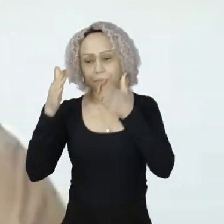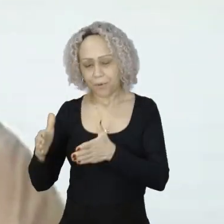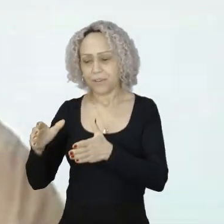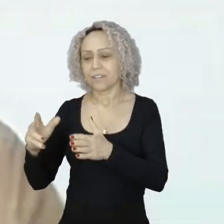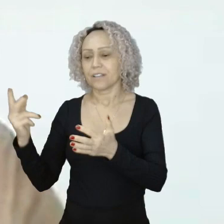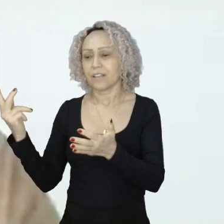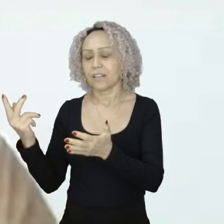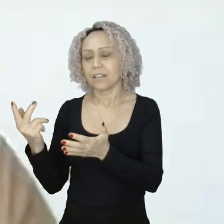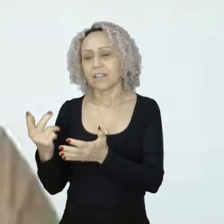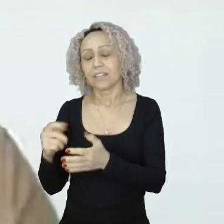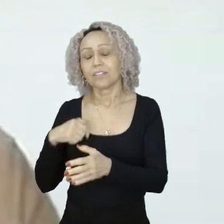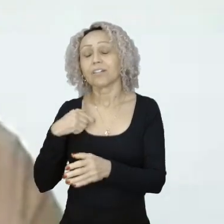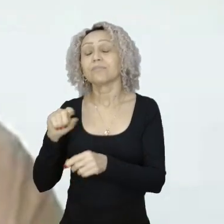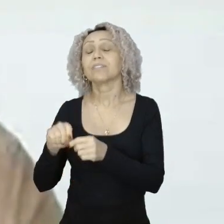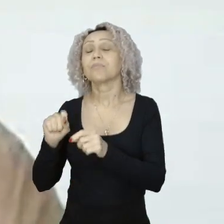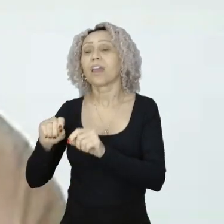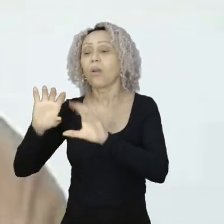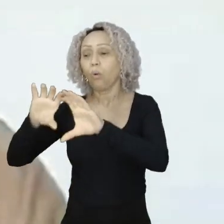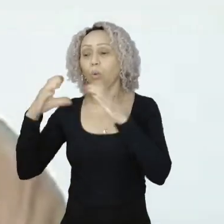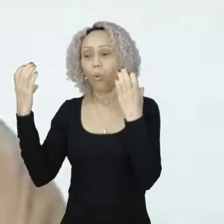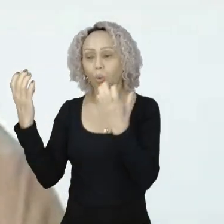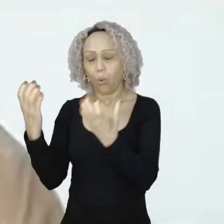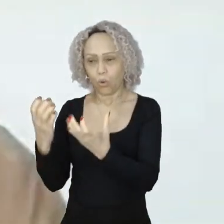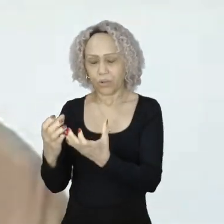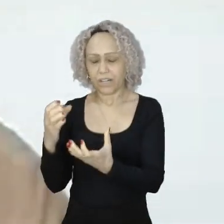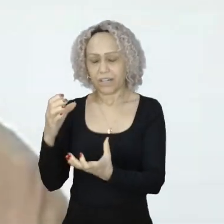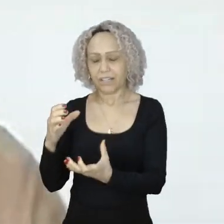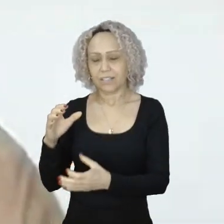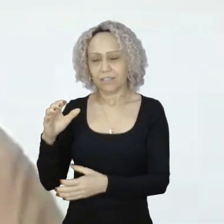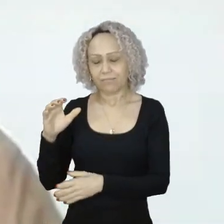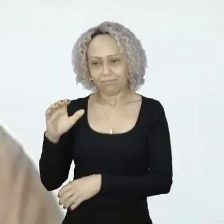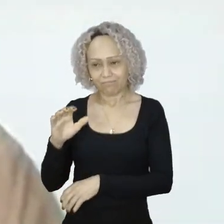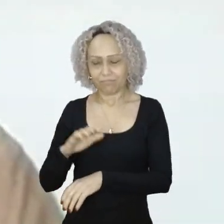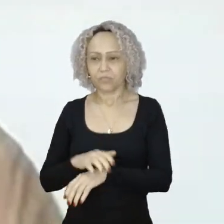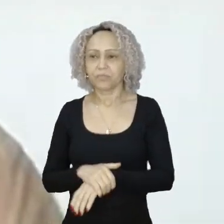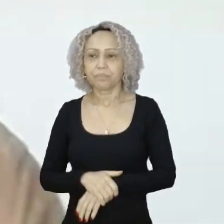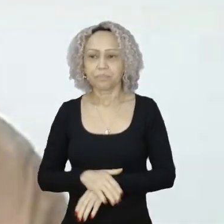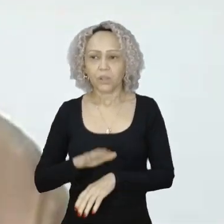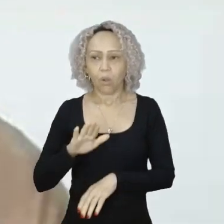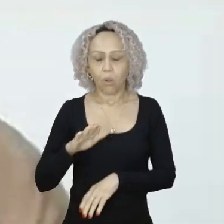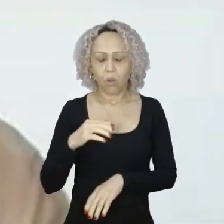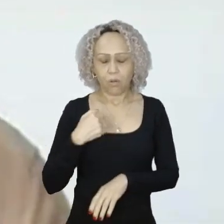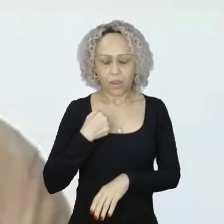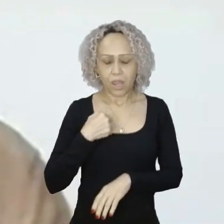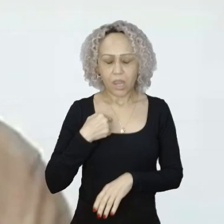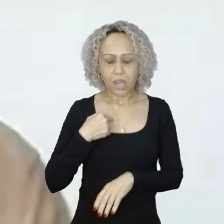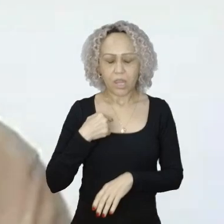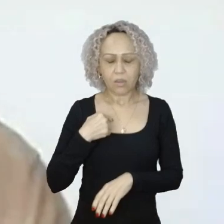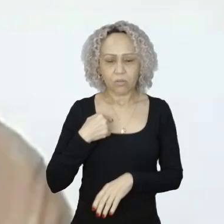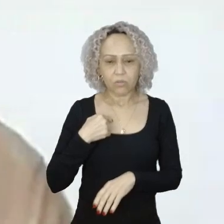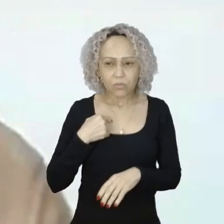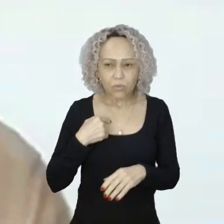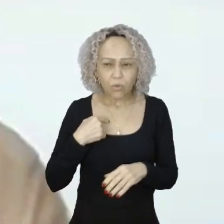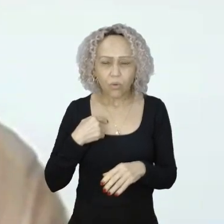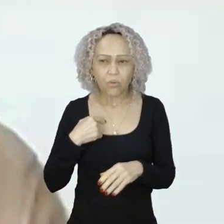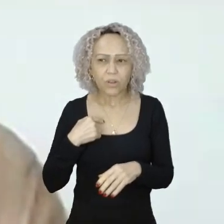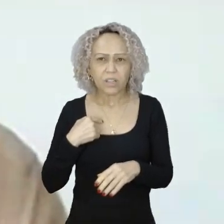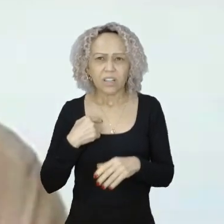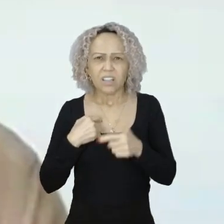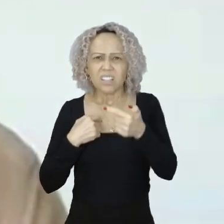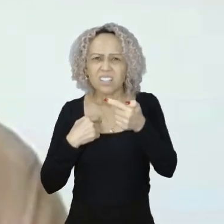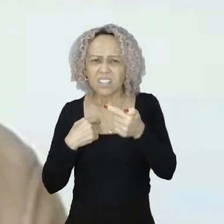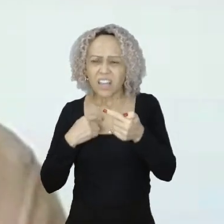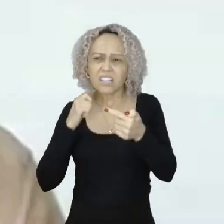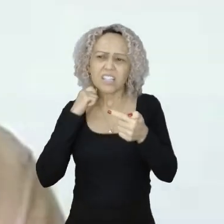o fundador da CMP, mas eu fui eleito coordenador geral em 2018, exatamente no dia 7 de